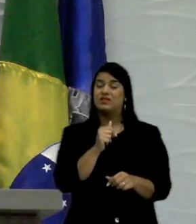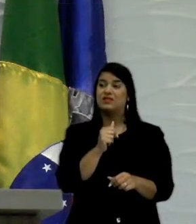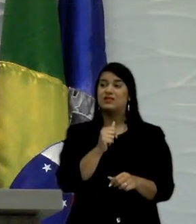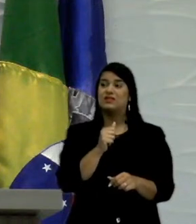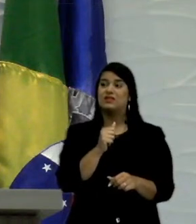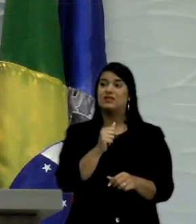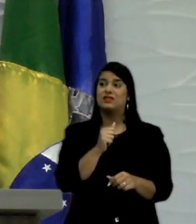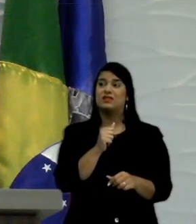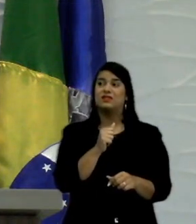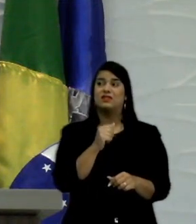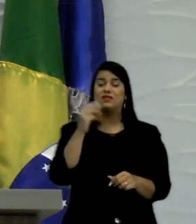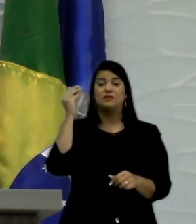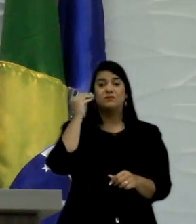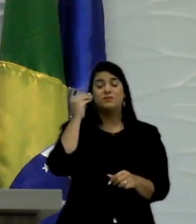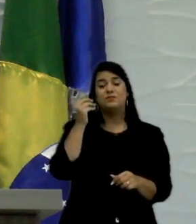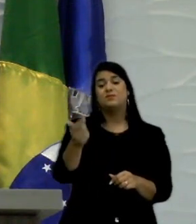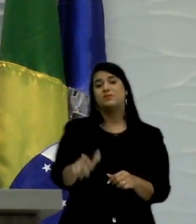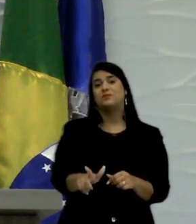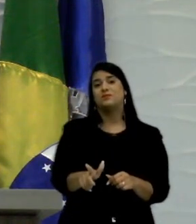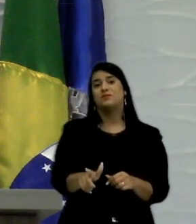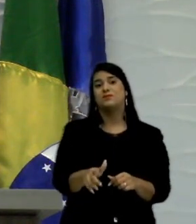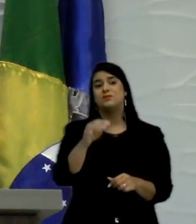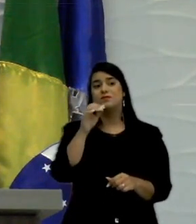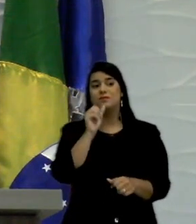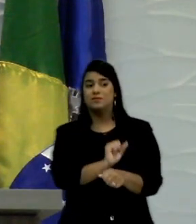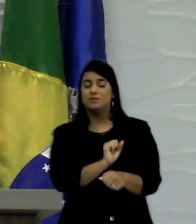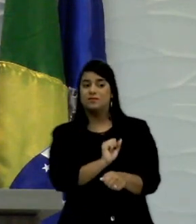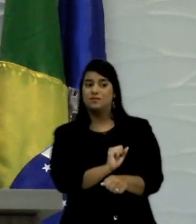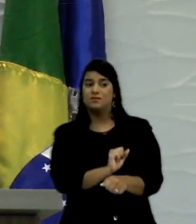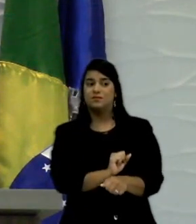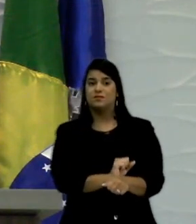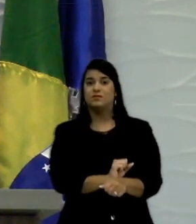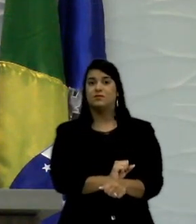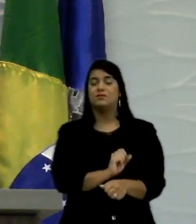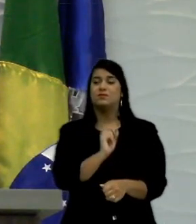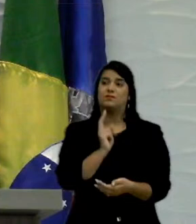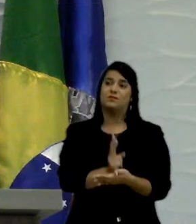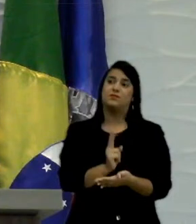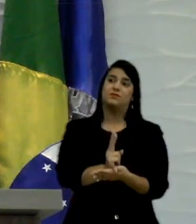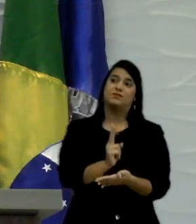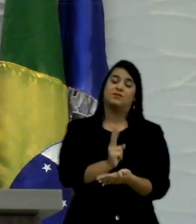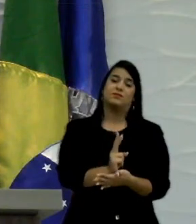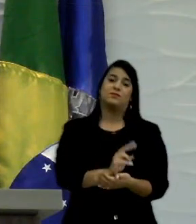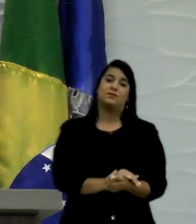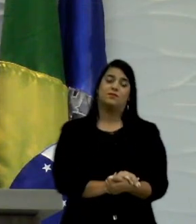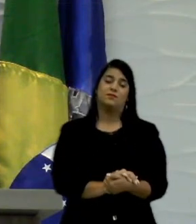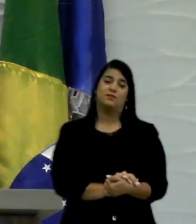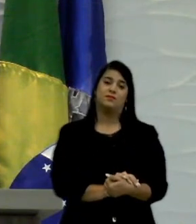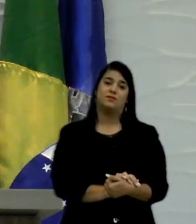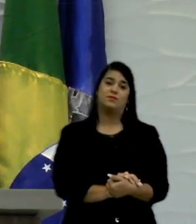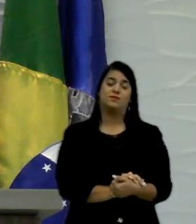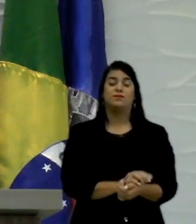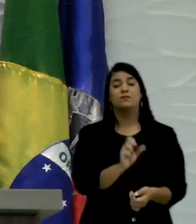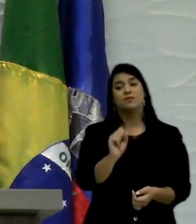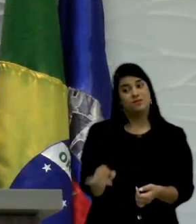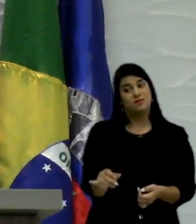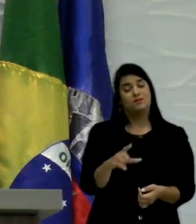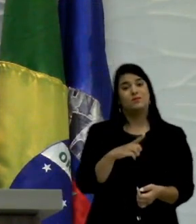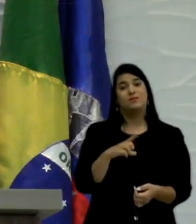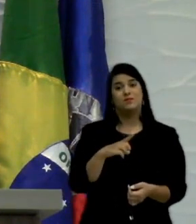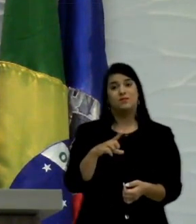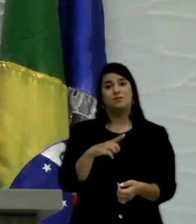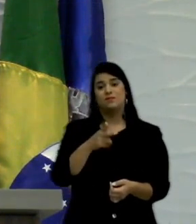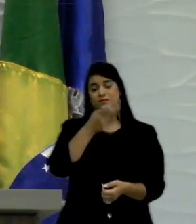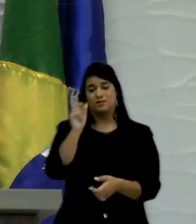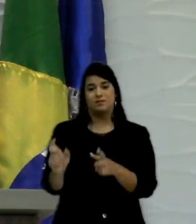a gente vai tentar novamente uma prorrogação, como foi feito todos os anos, e consequentemente, se tiver essa prorrogação, o agricultor vai poder fazer